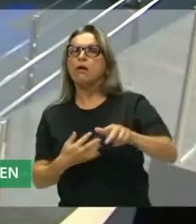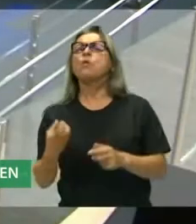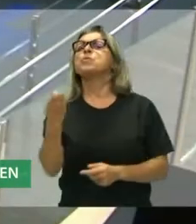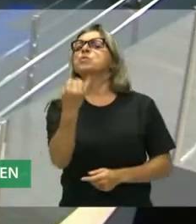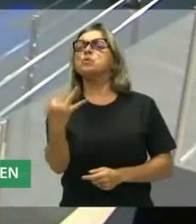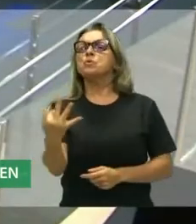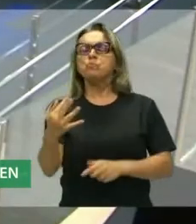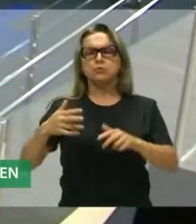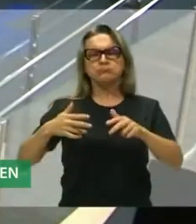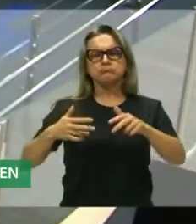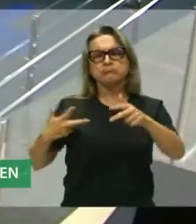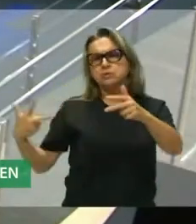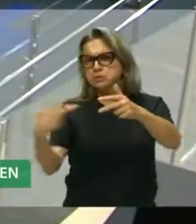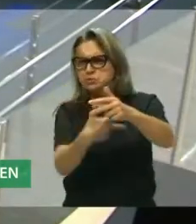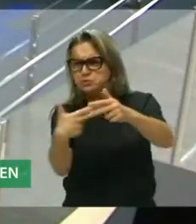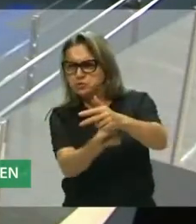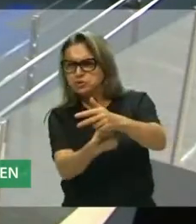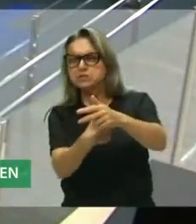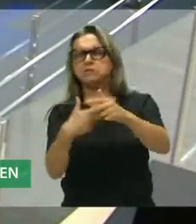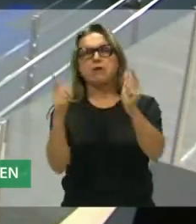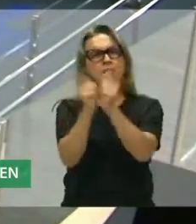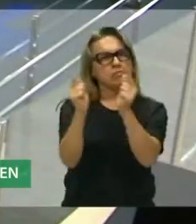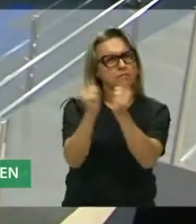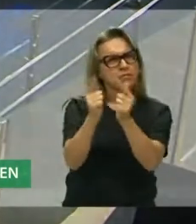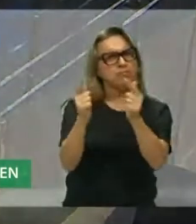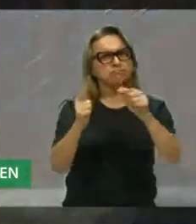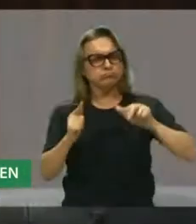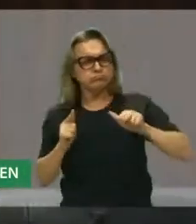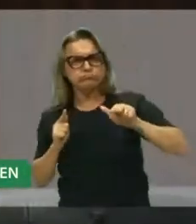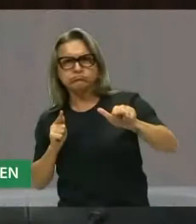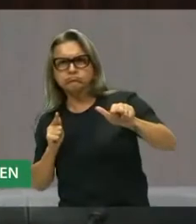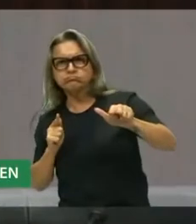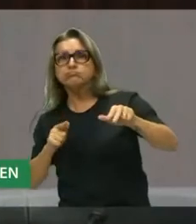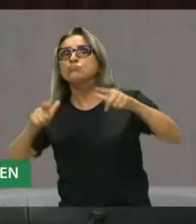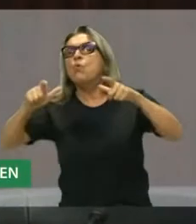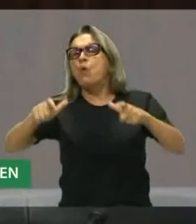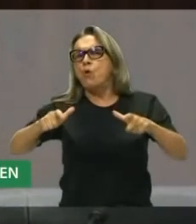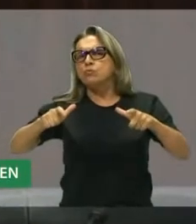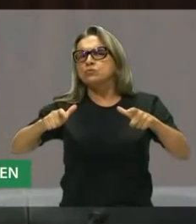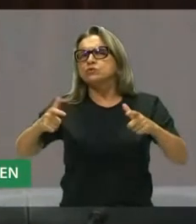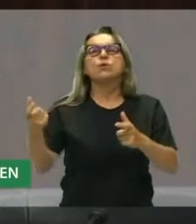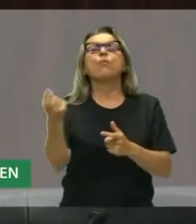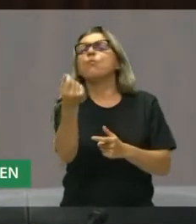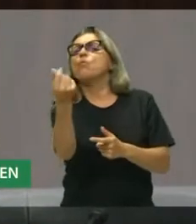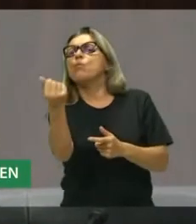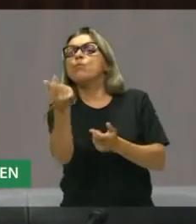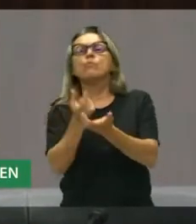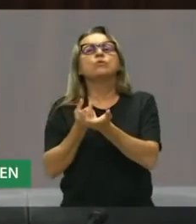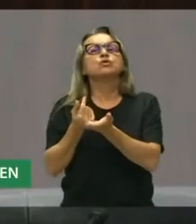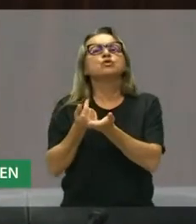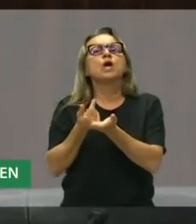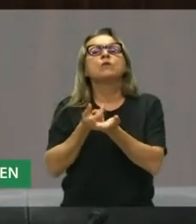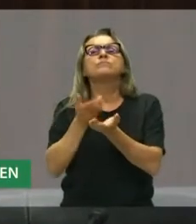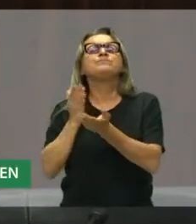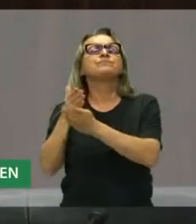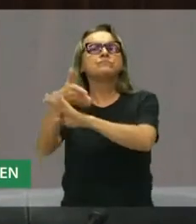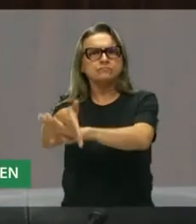de atendimentos, de internações? De onde e quantos são os recursos financeiros que entram no